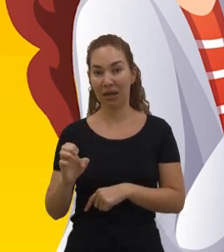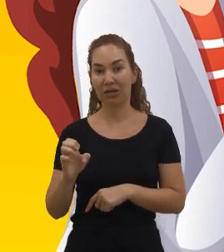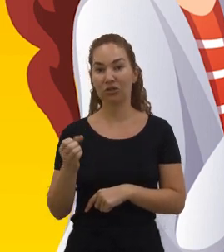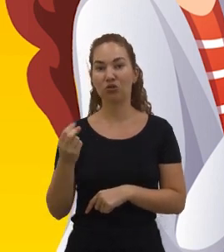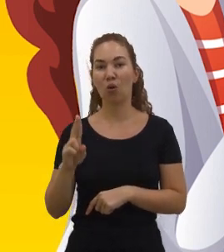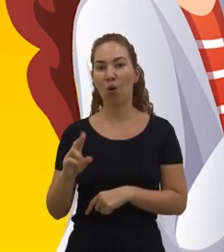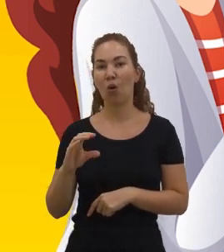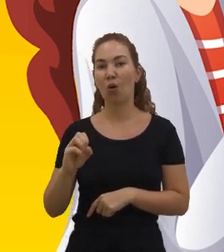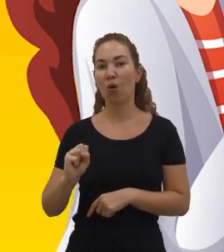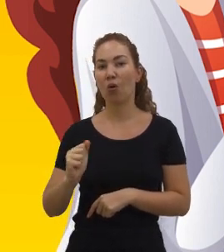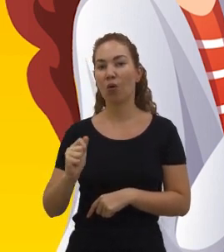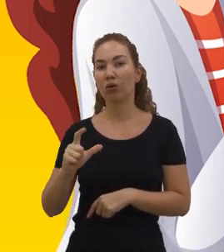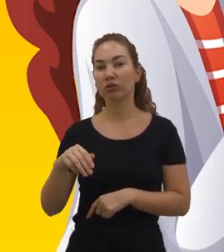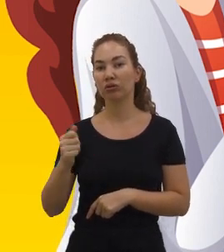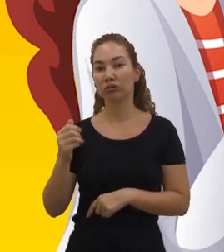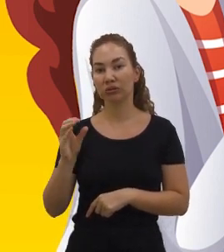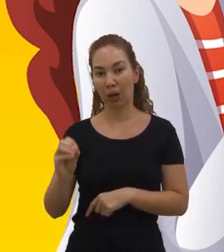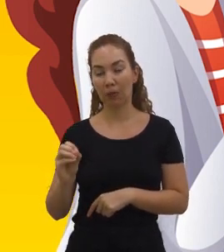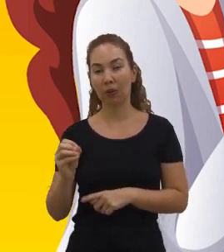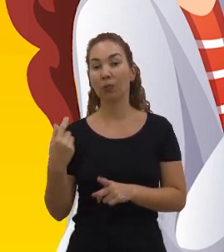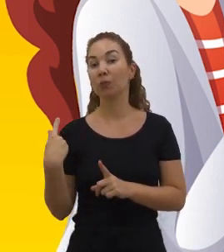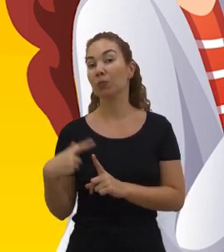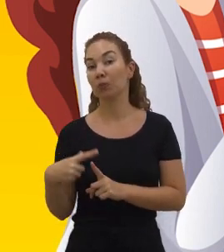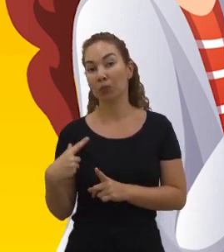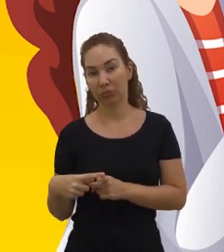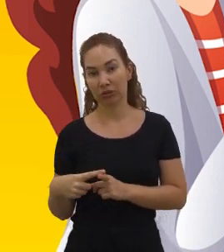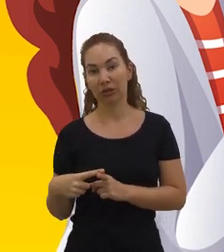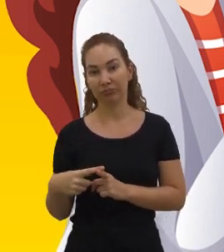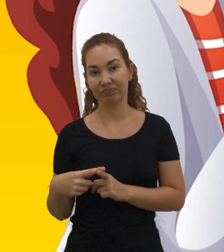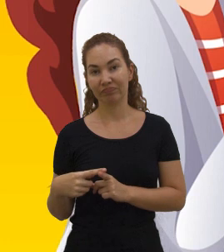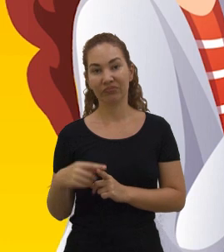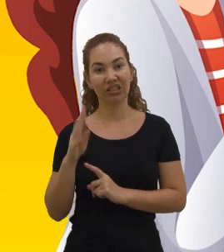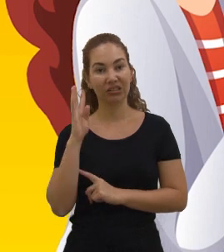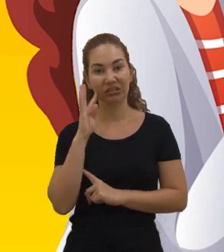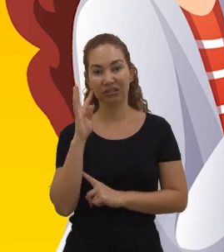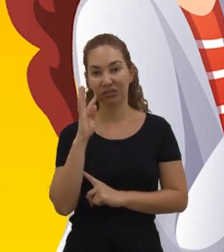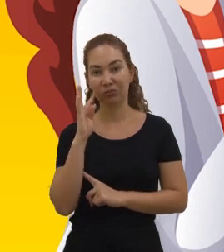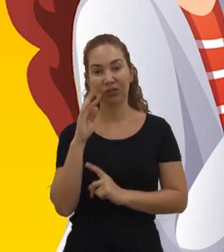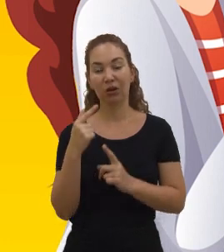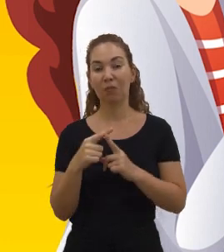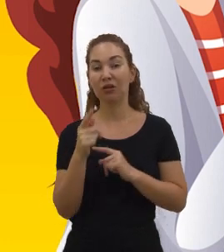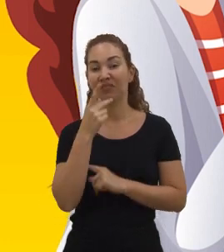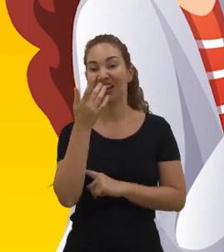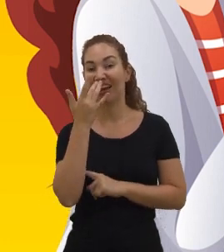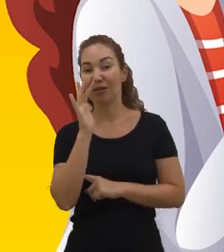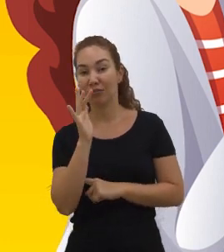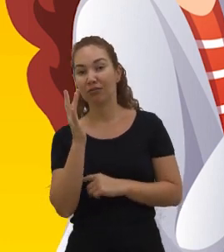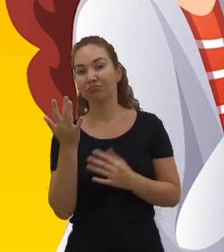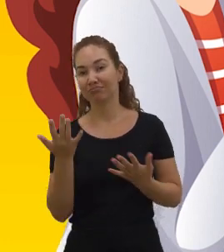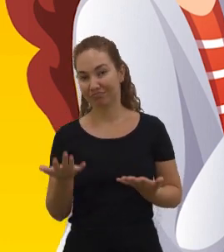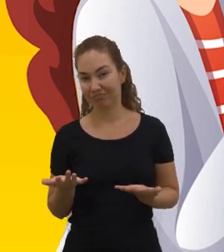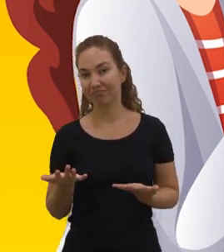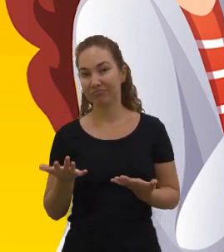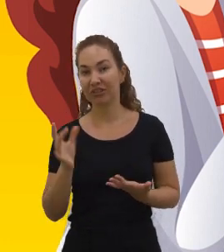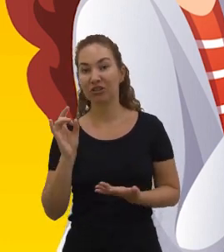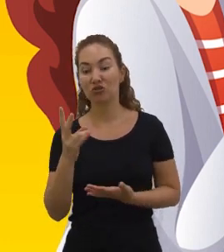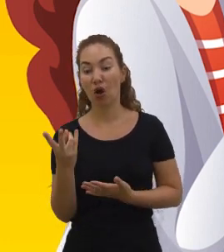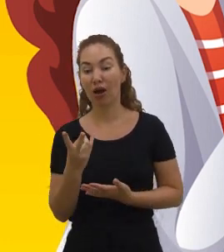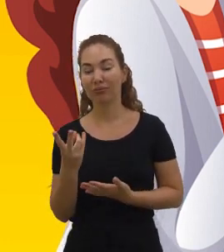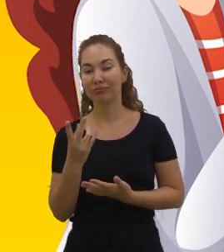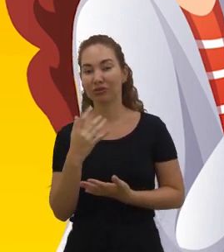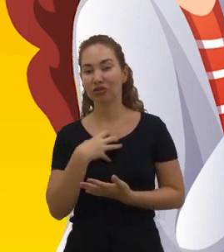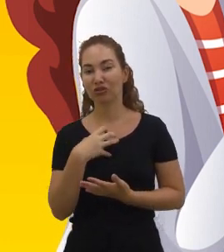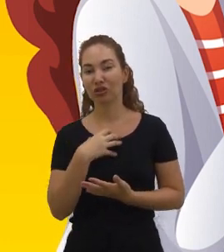ou salmão, não lembro. E porque não é legal, né? Se referir à cor branca como cor de pele. Então existe só essa cor, no caso, de